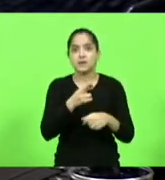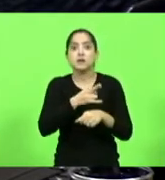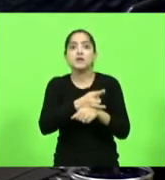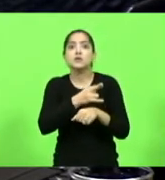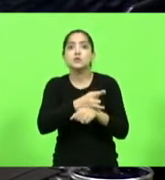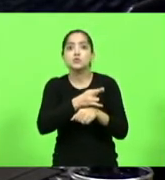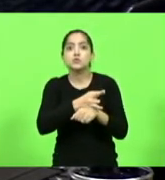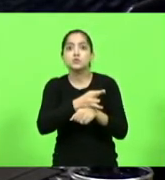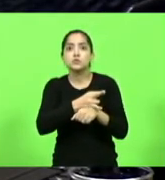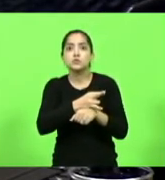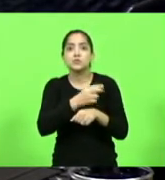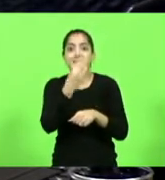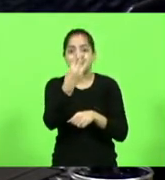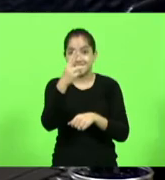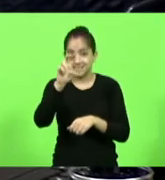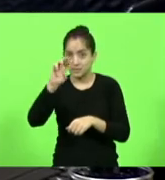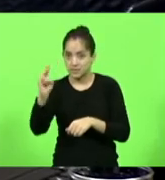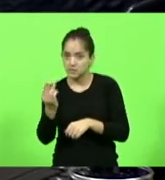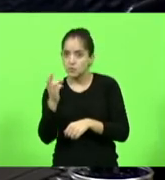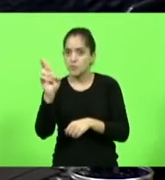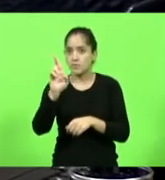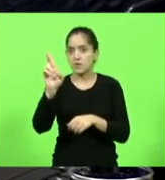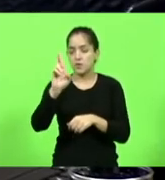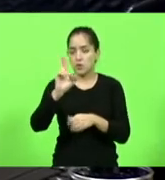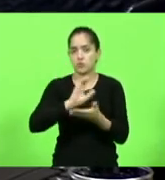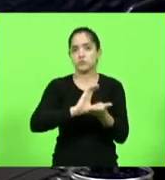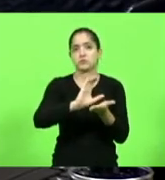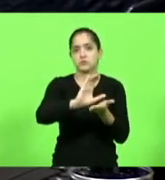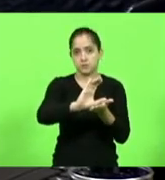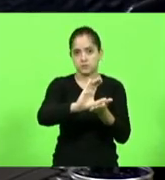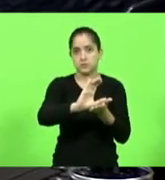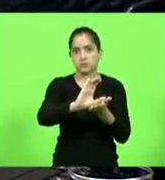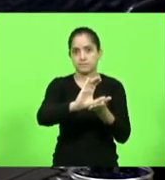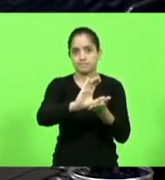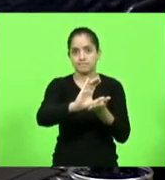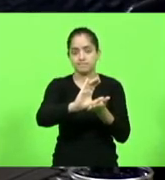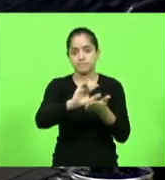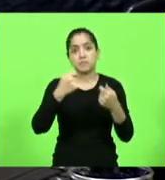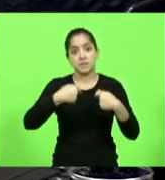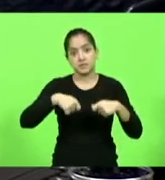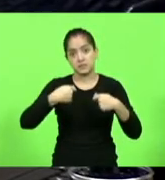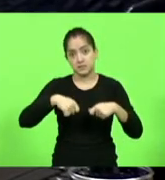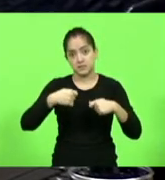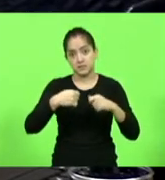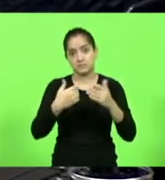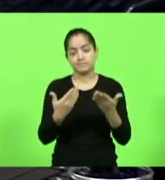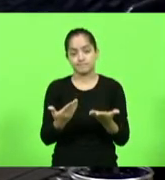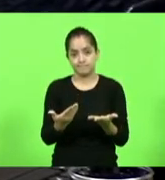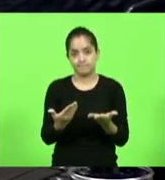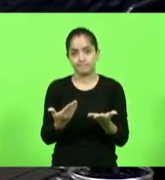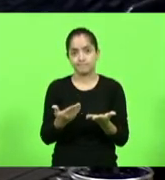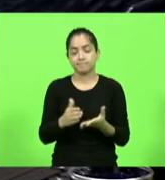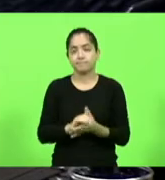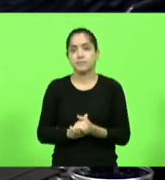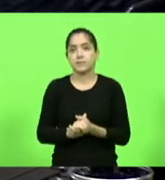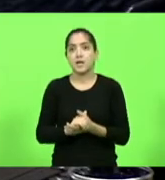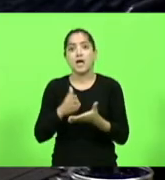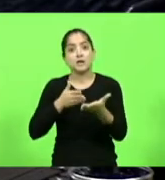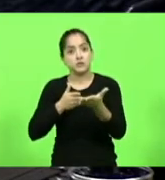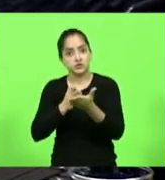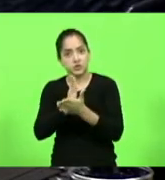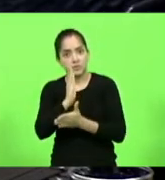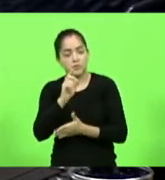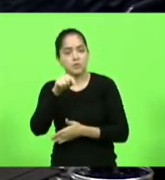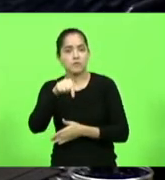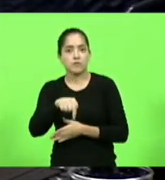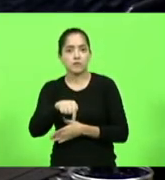isso. Para ela poder ampliar, gerar mais empregos e pagar mais impostos. Nós aprovamos aqui nessa